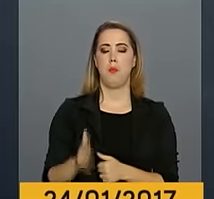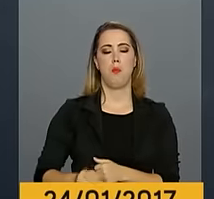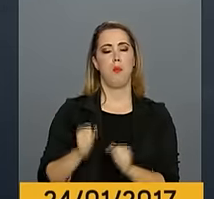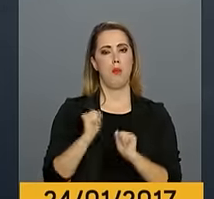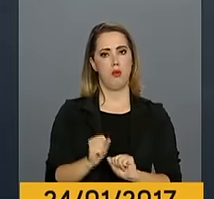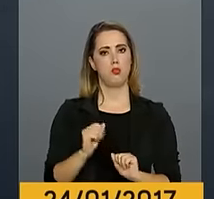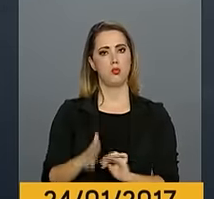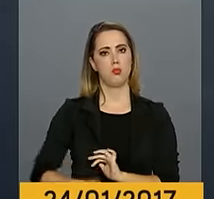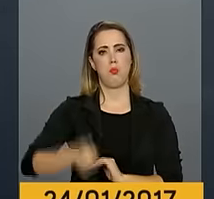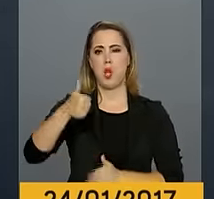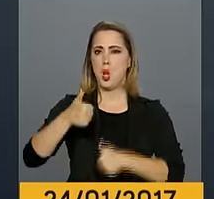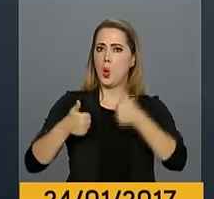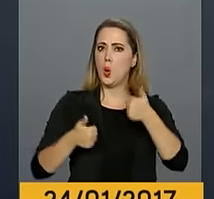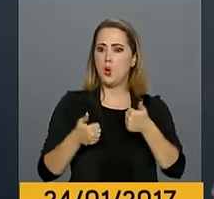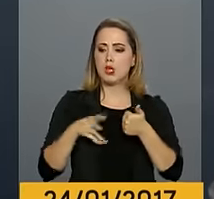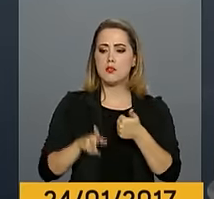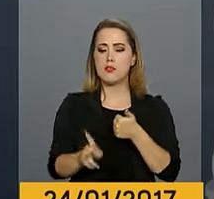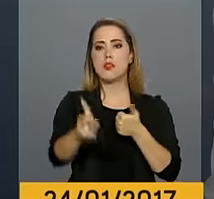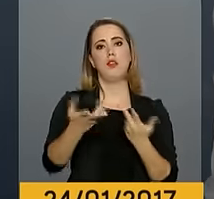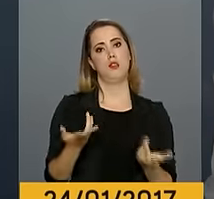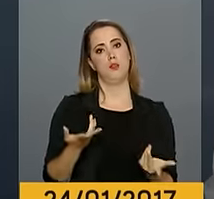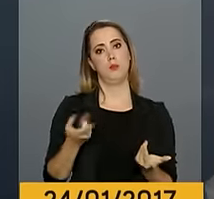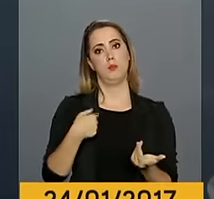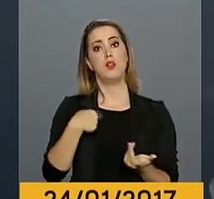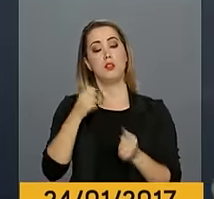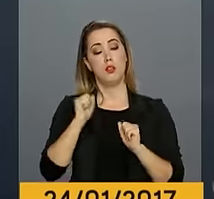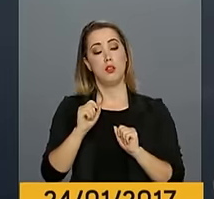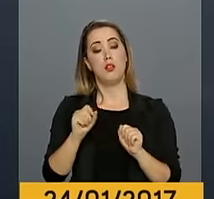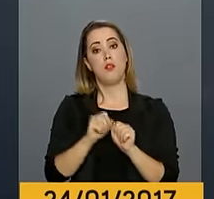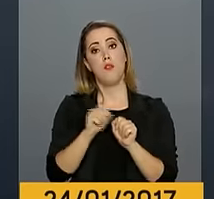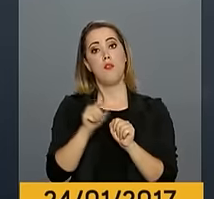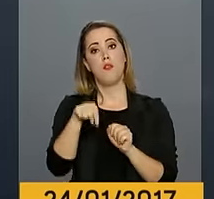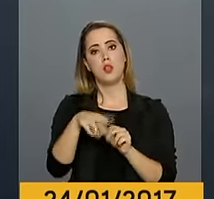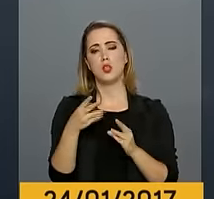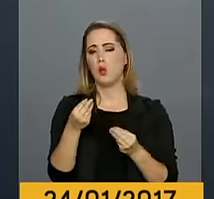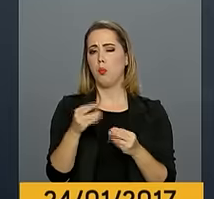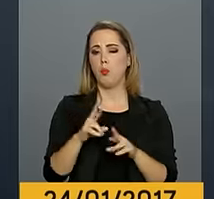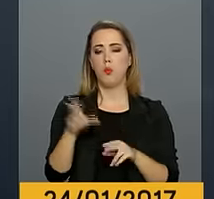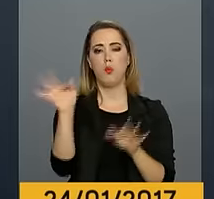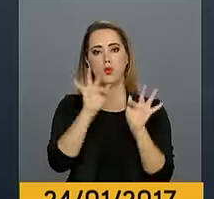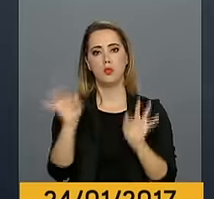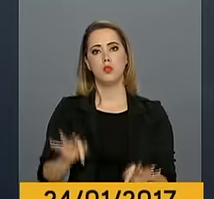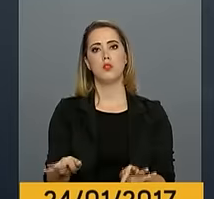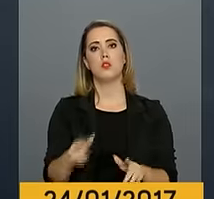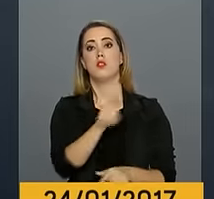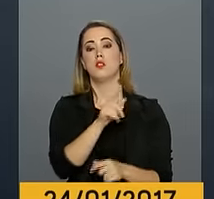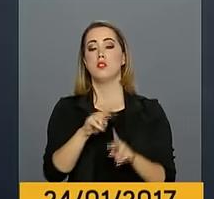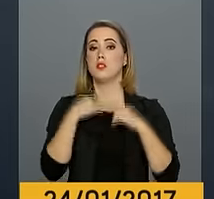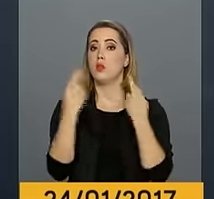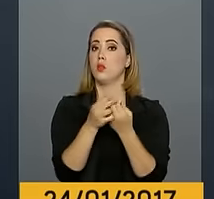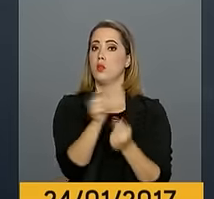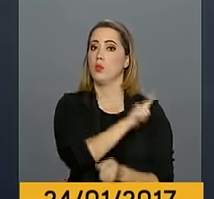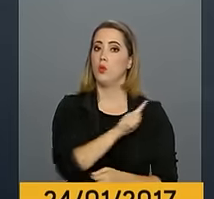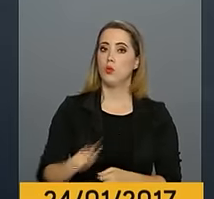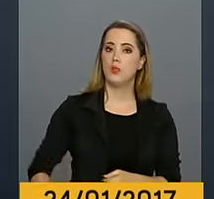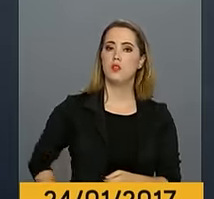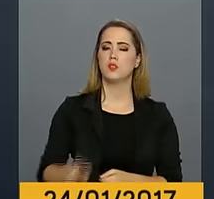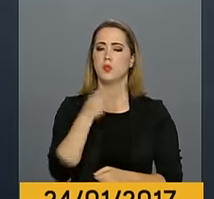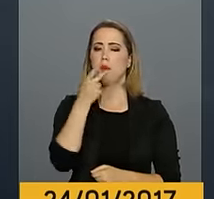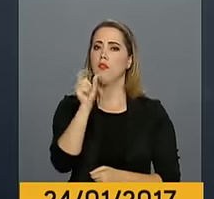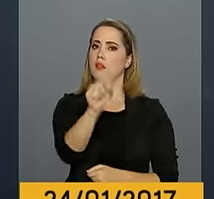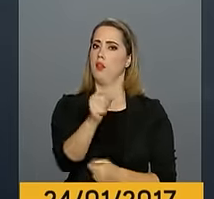aprimorar cada vez mais. E eu confesso que eu faria com muito gosto esta reunião dos governadores para tratar desse tema, que é um tema suave,